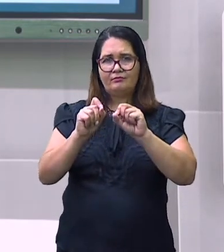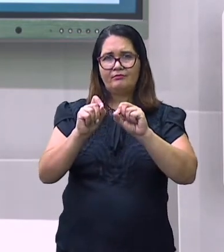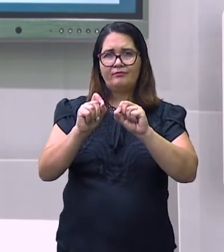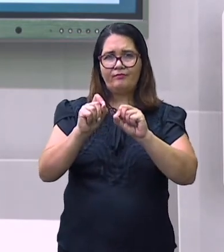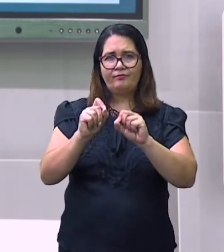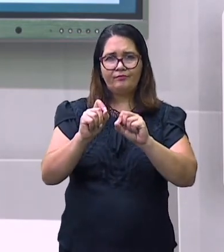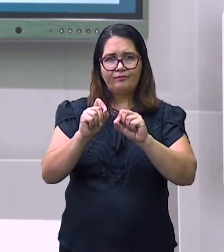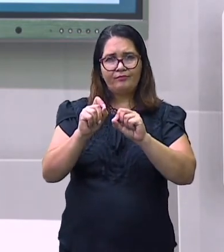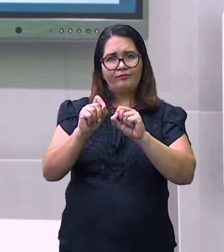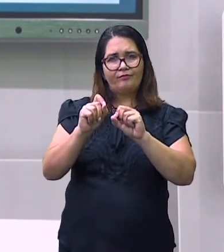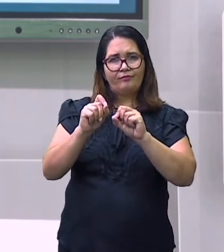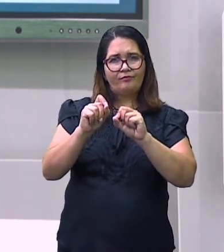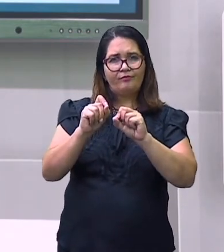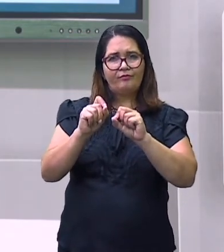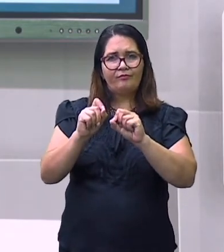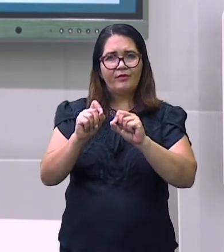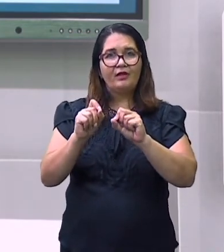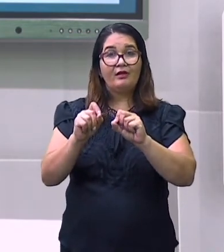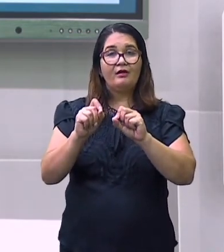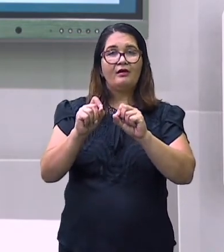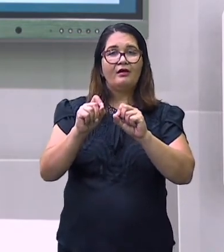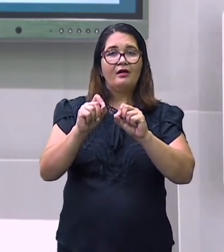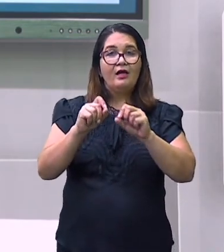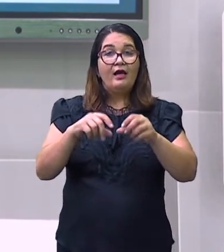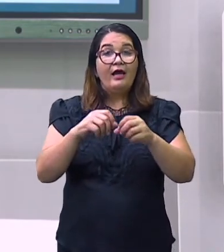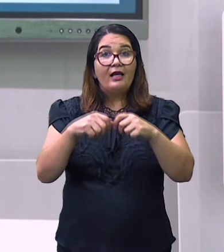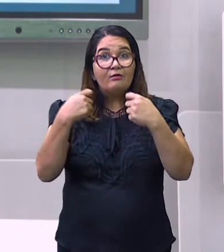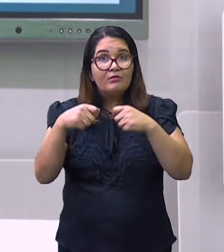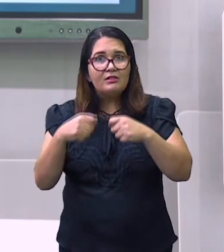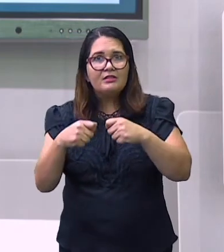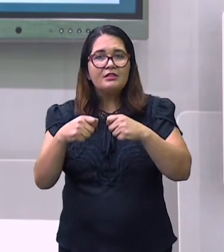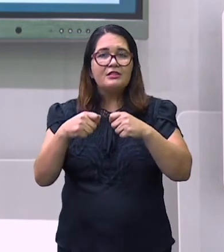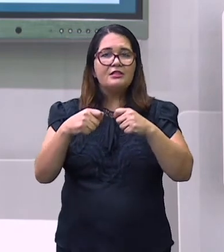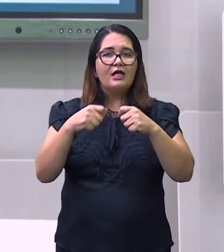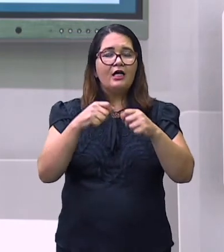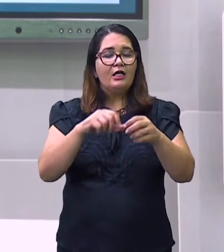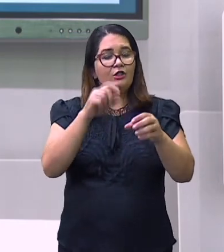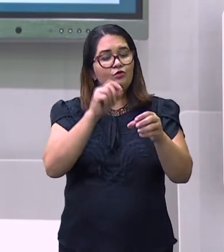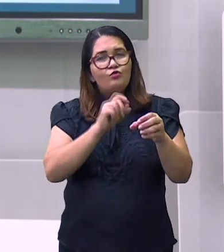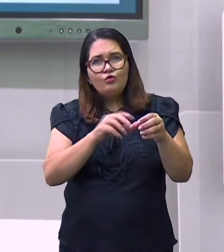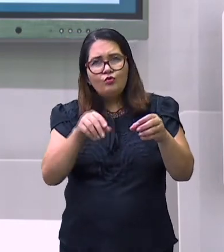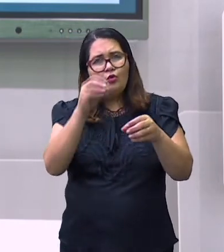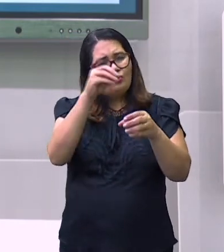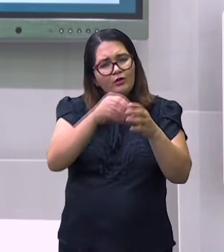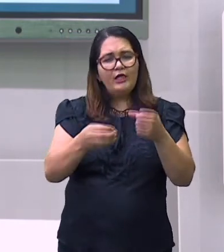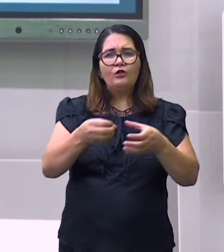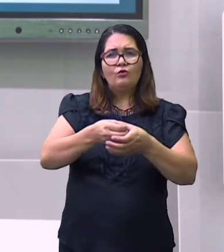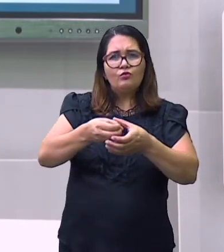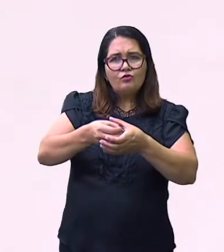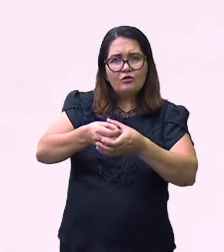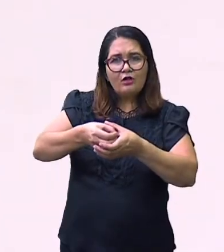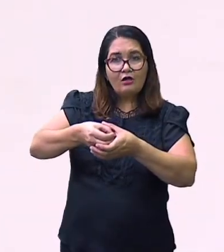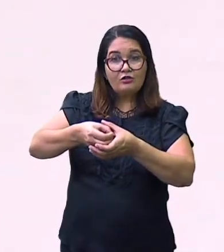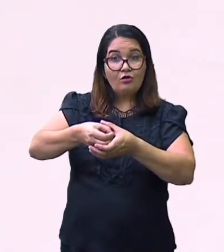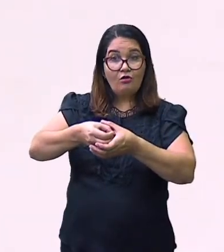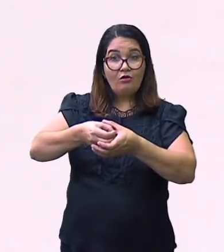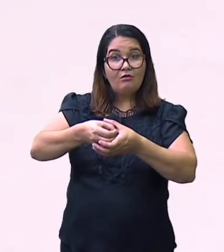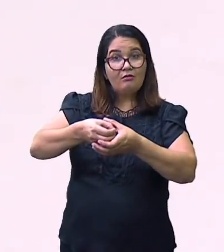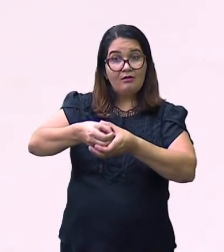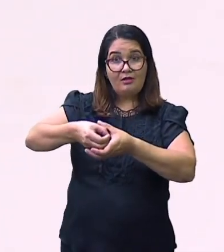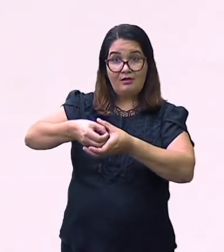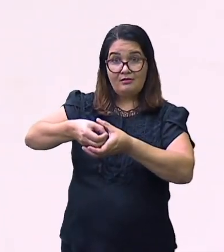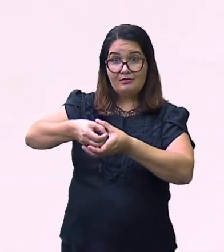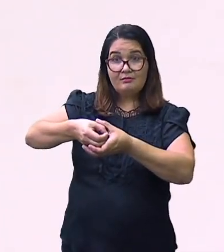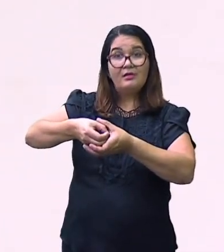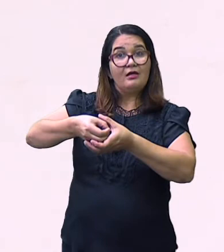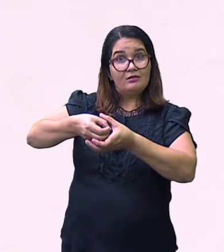Vou trocar de cor, ficou muito parecido. Então, eu posso trocar, Cláudia? Pode. Você vai colocar a sua maquete